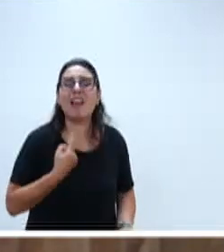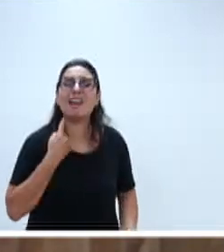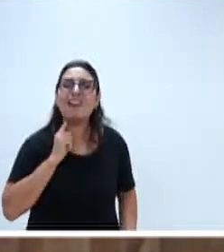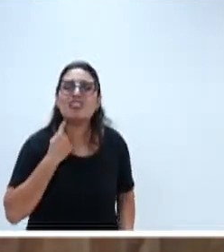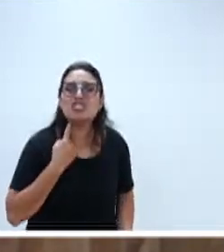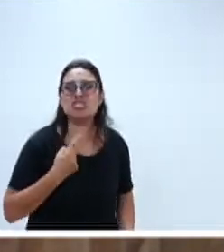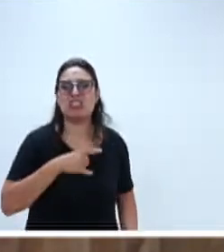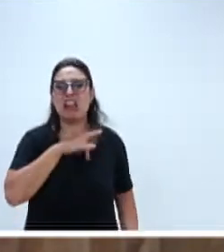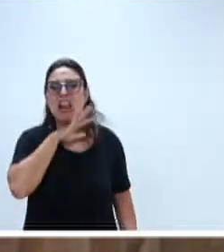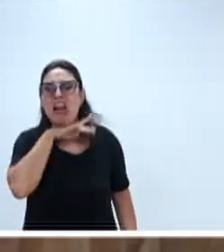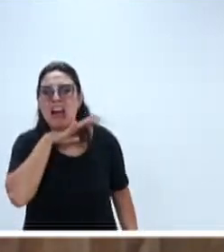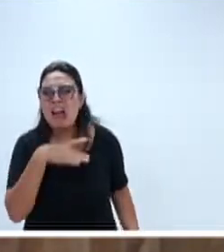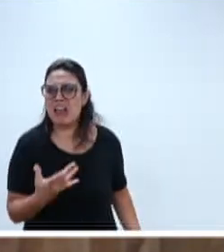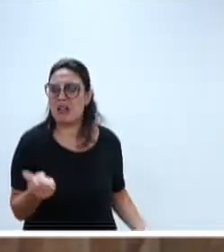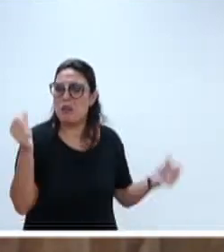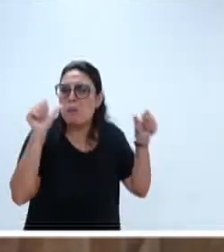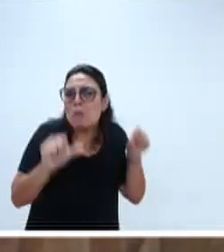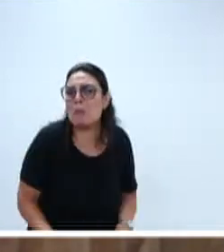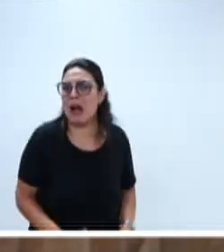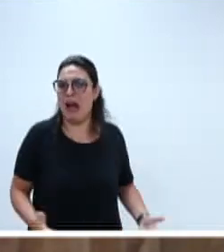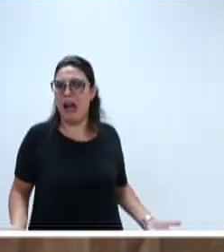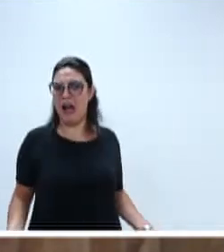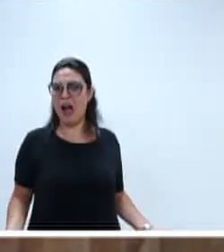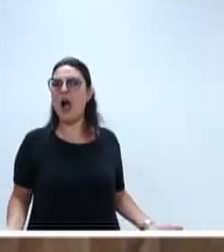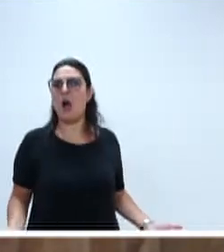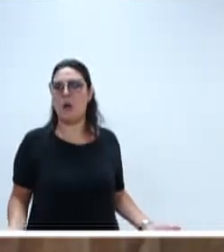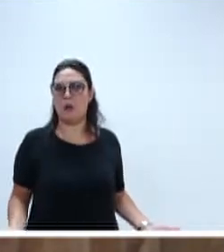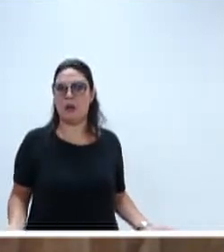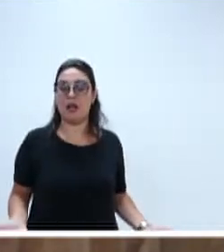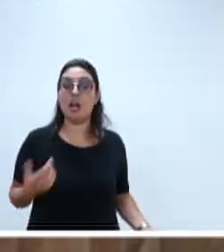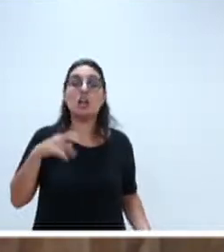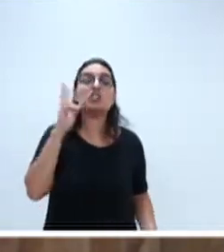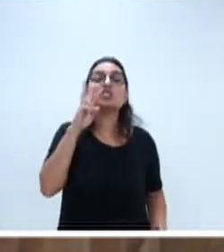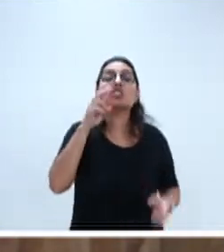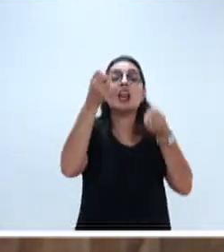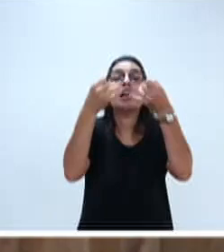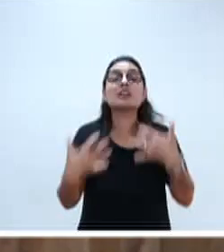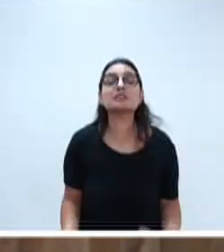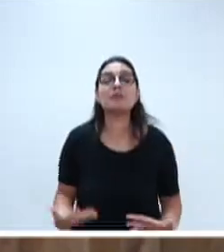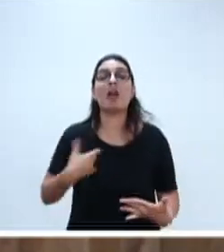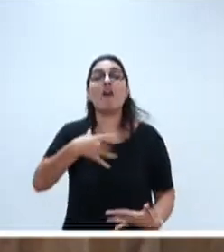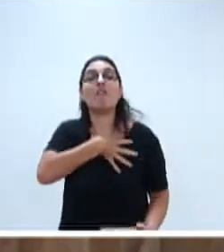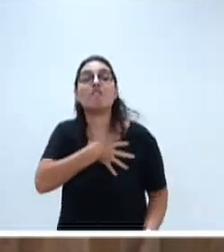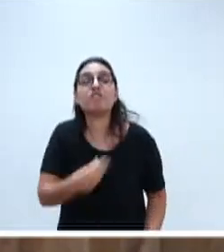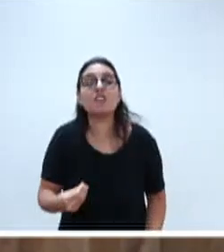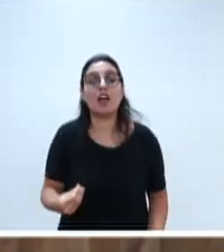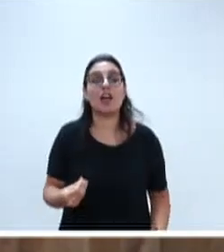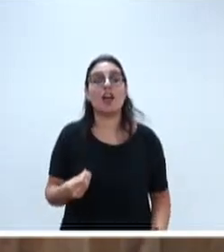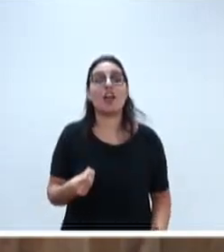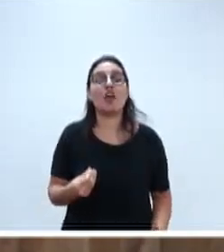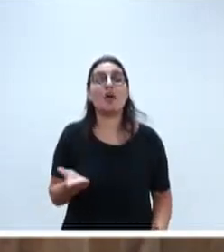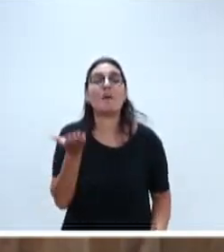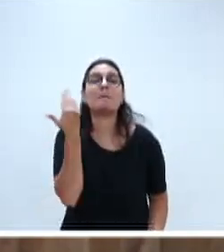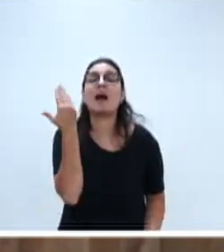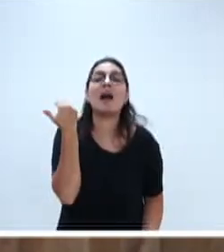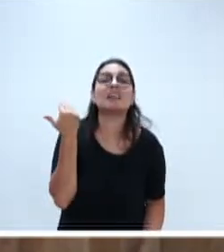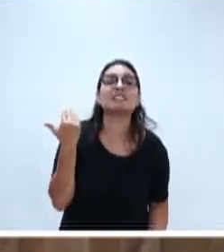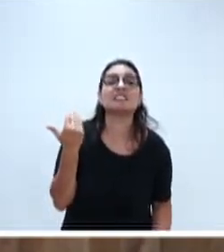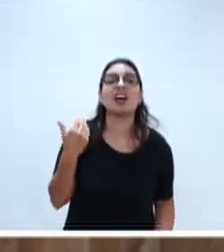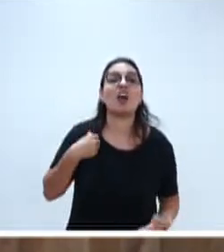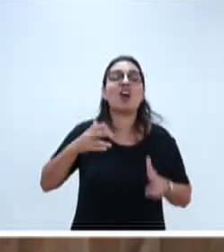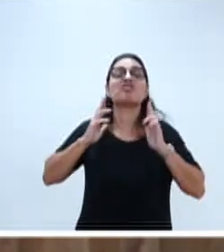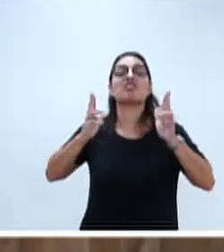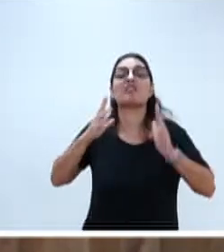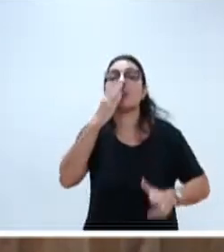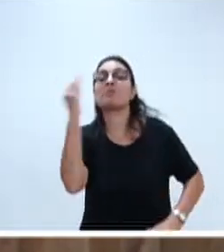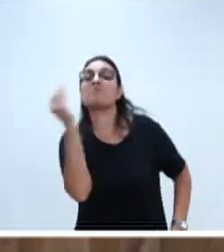nesse homem é que ele estava liberto. O filho que saiu para viver uma vida de liberdade, o cara voltou